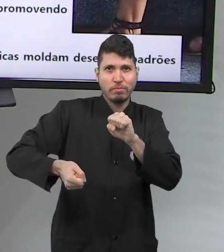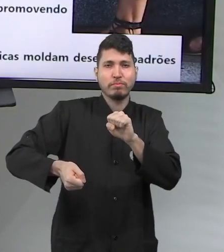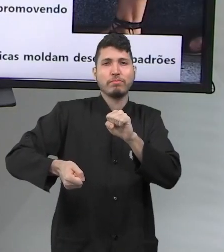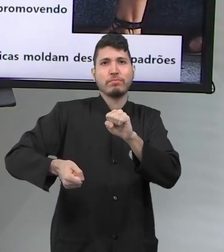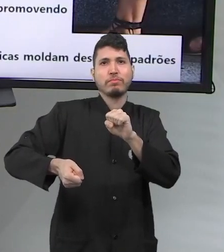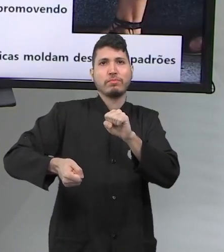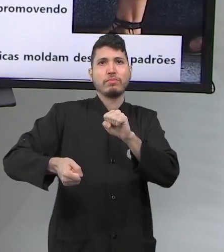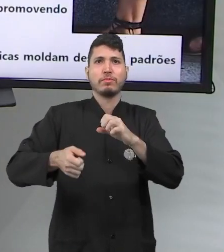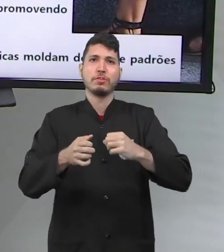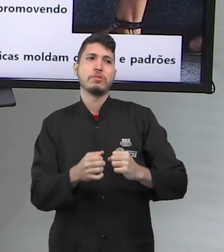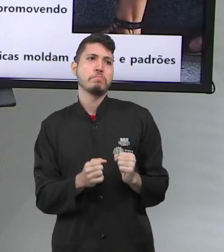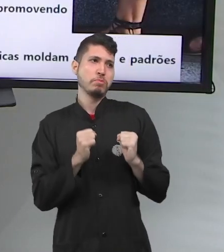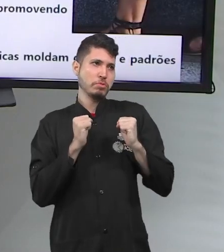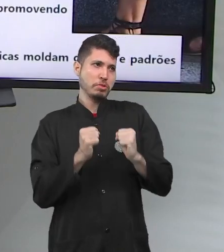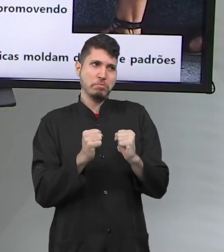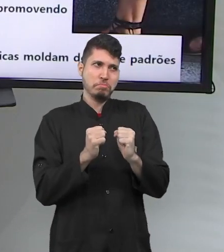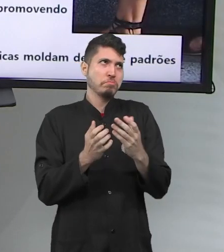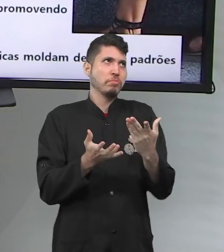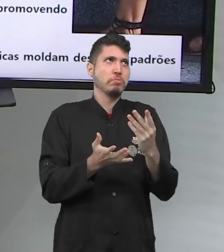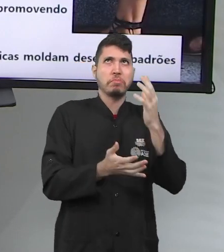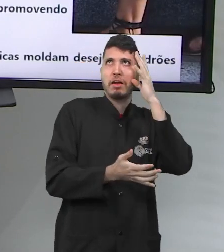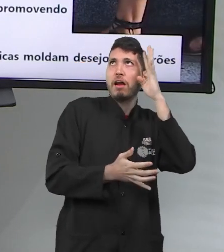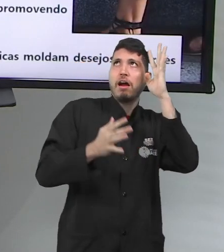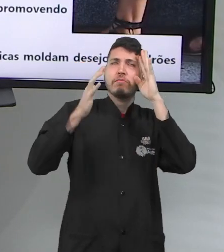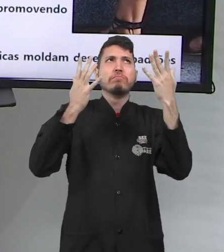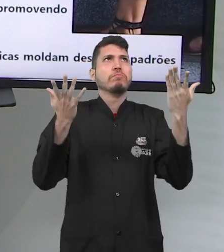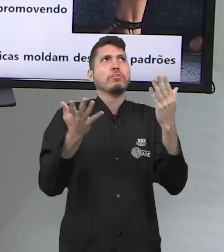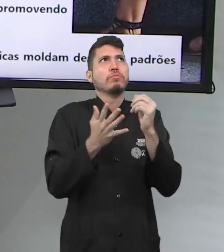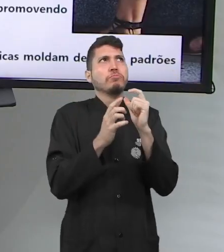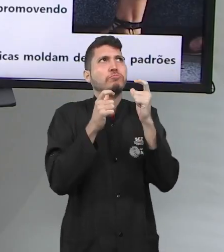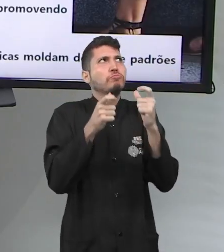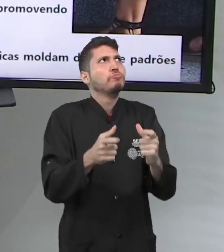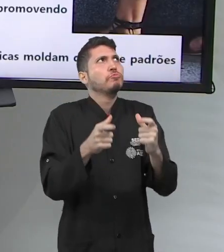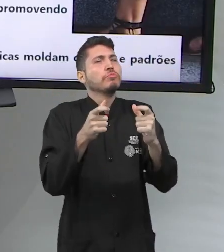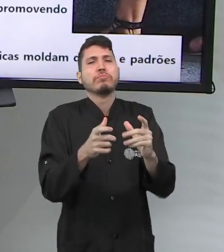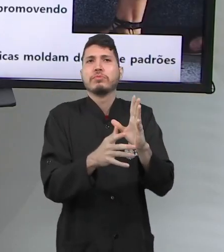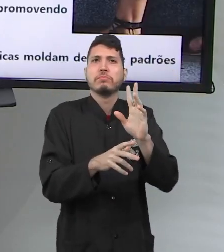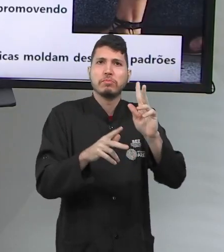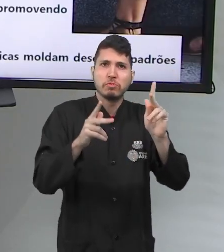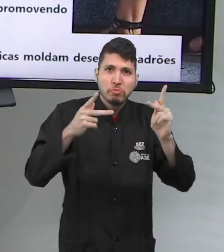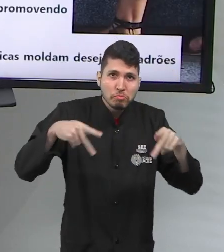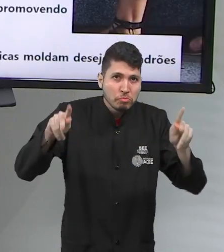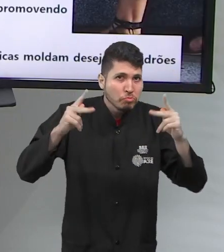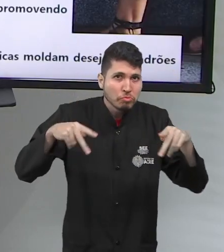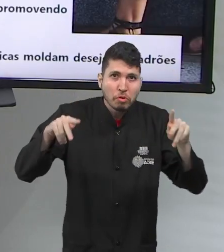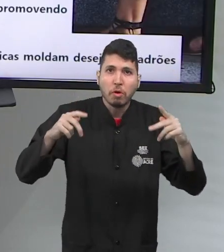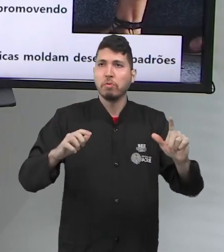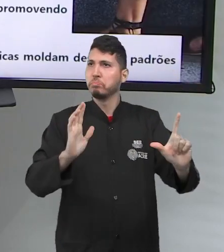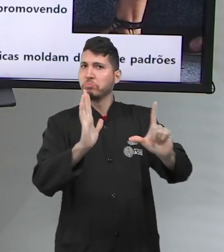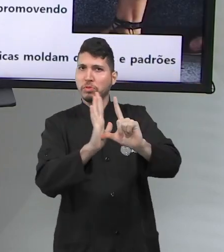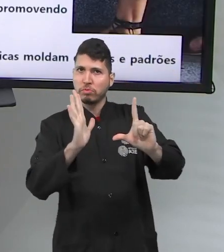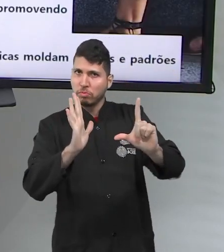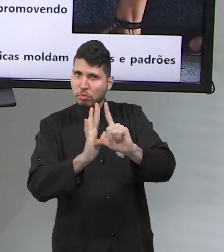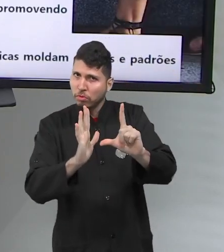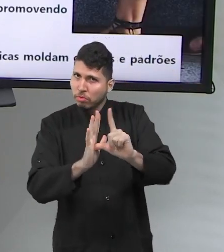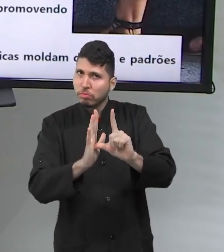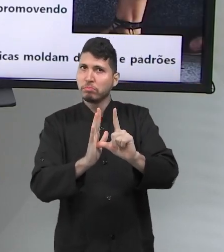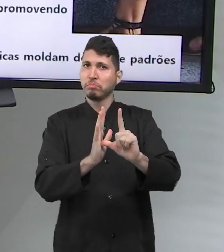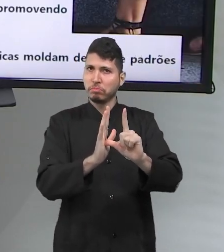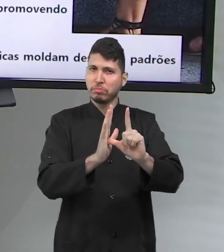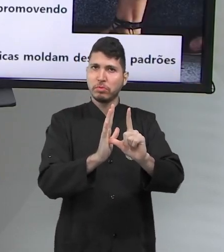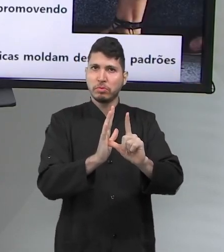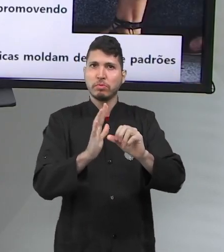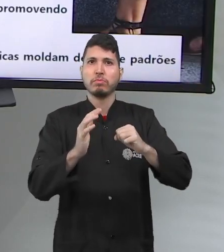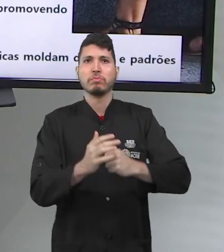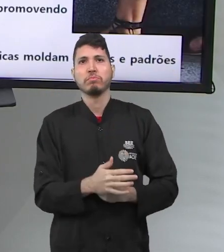estar em um shopping, em uma loja, ou estabelecimento comercial, o que for, e elas estavam, digamos assim, em um